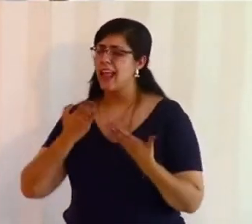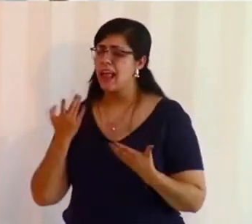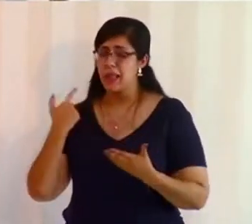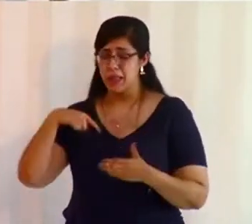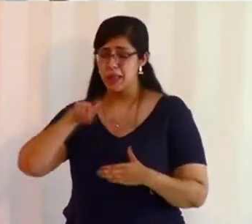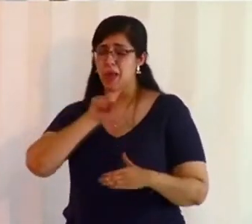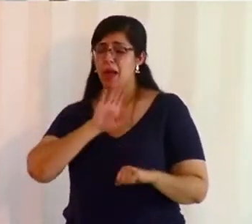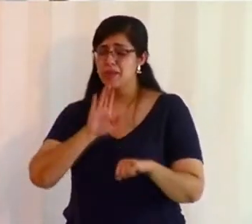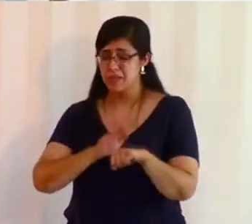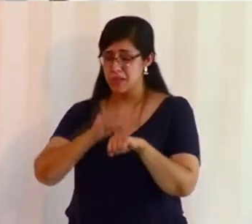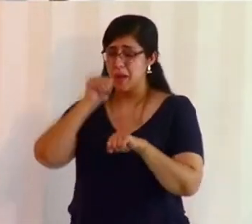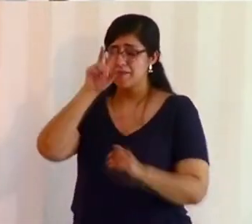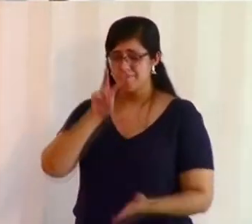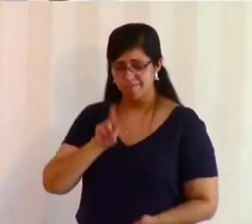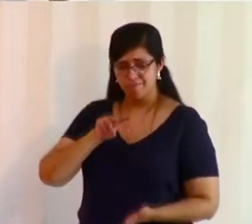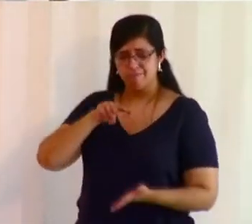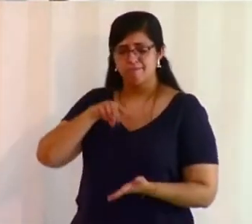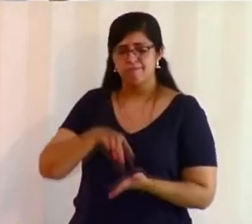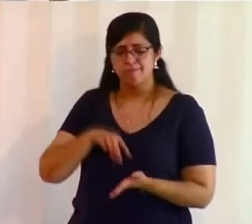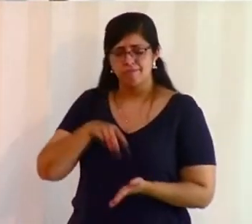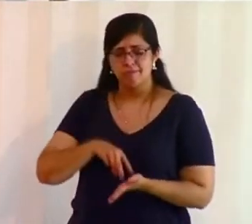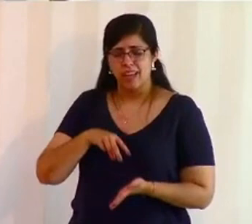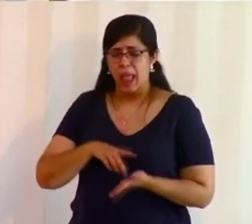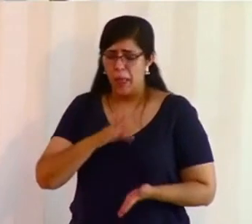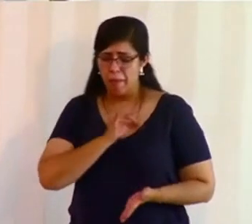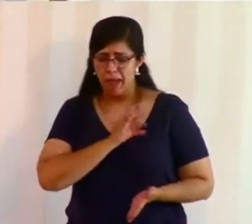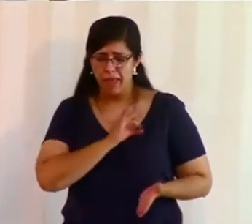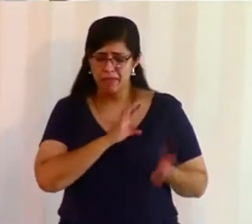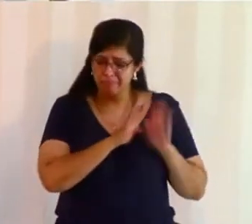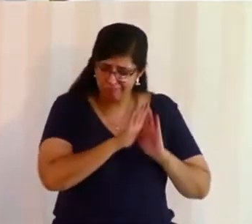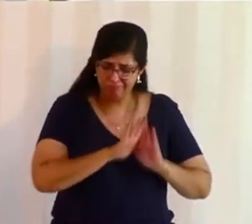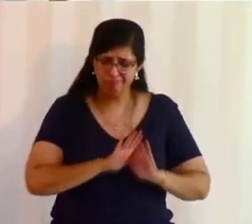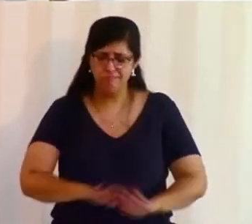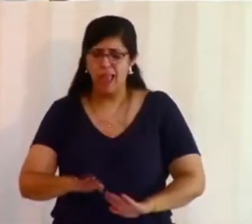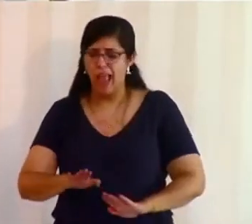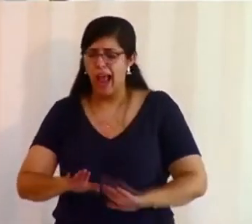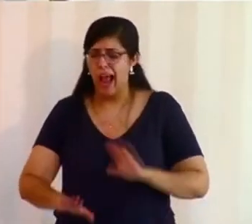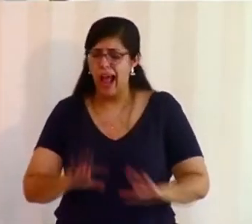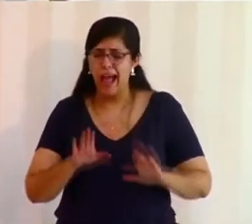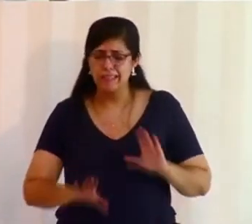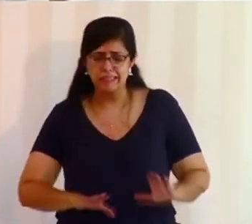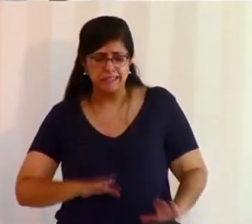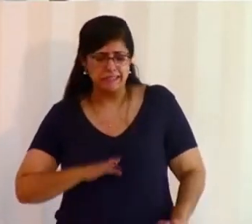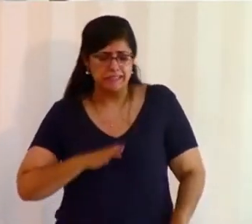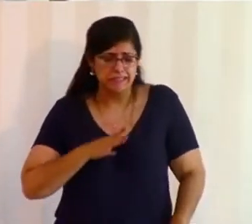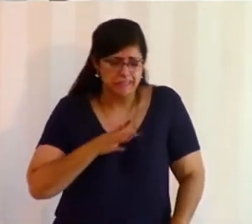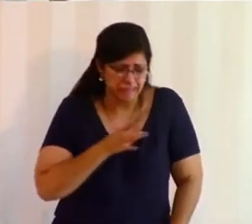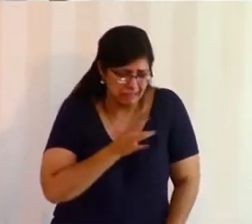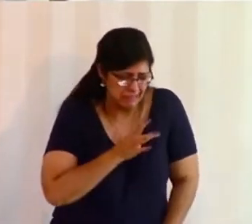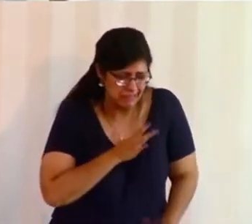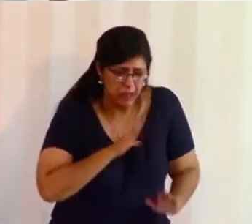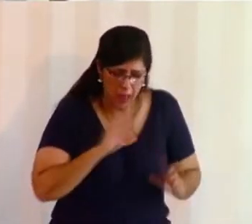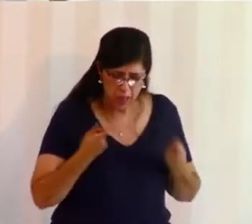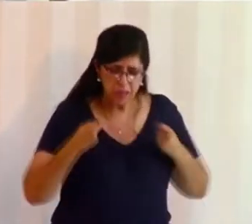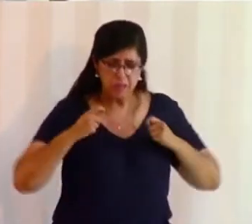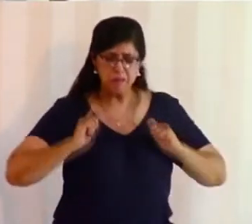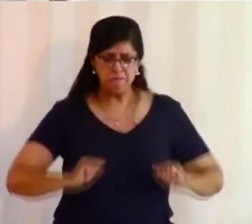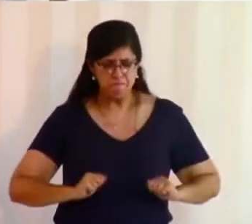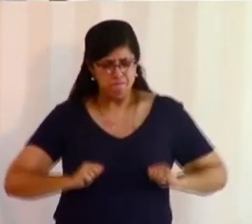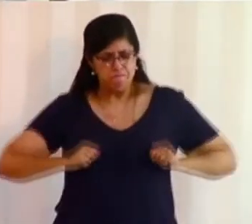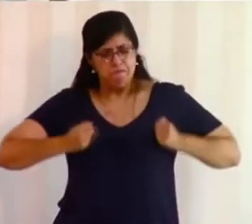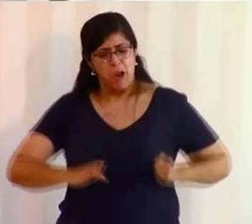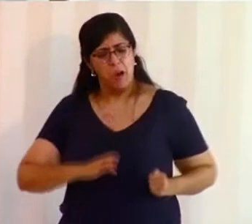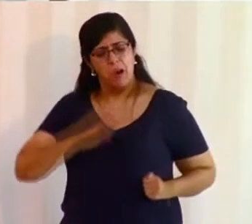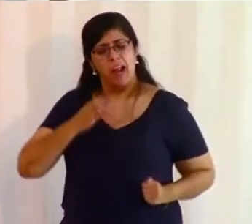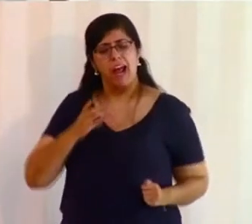levantará, mas livra-nos, ó Deus, de estarmos com medo, acovardados, mas que possamos, ó Deus, na ousadia do Senhor, invocar